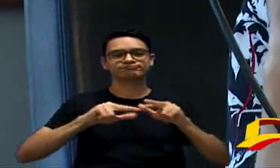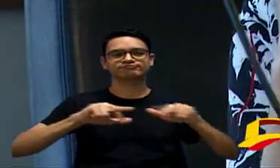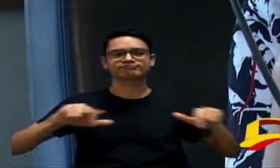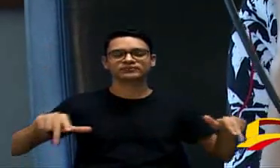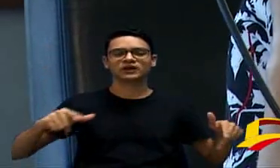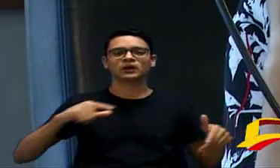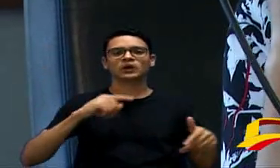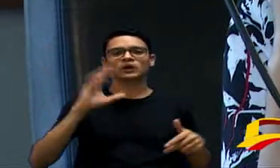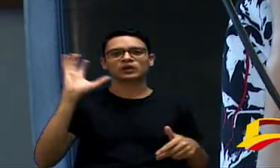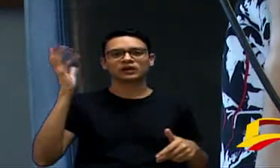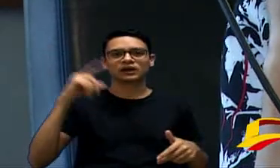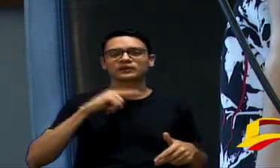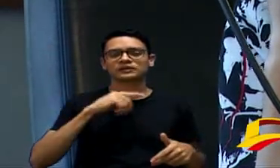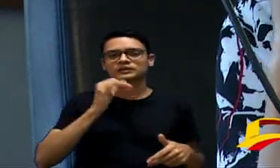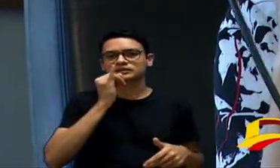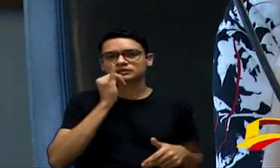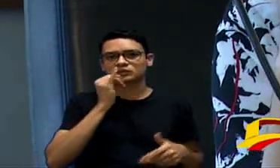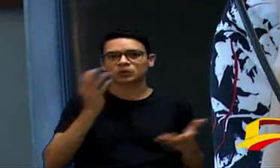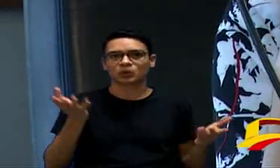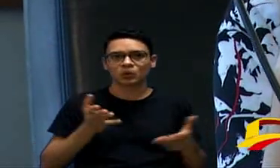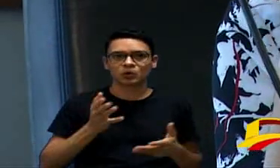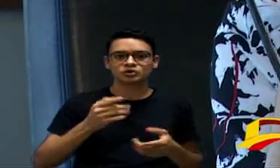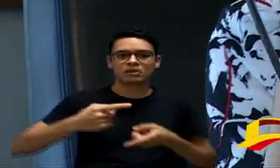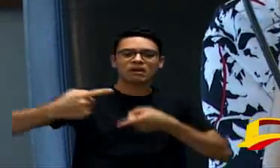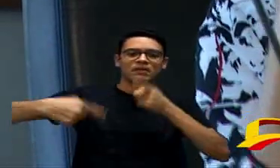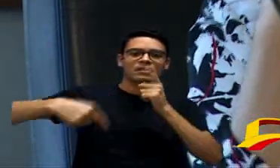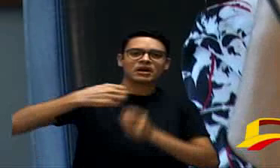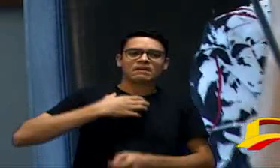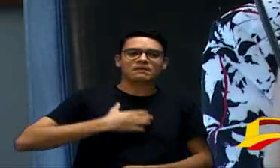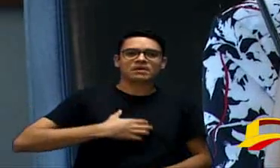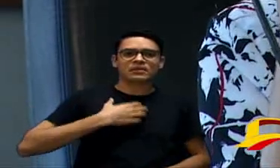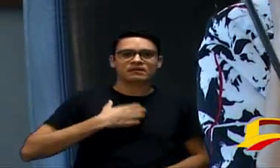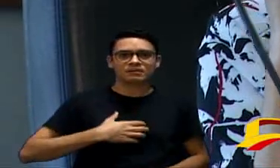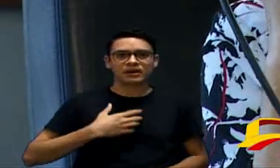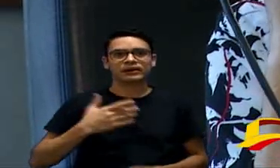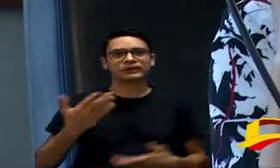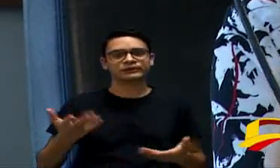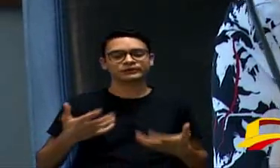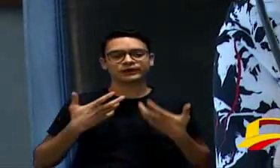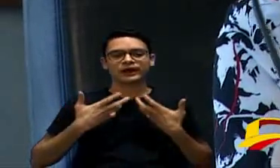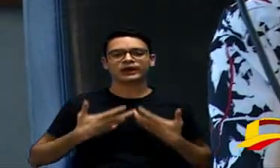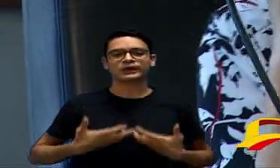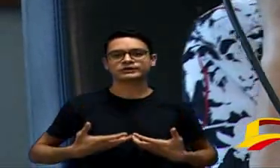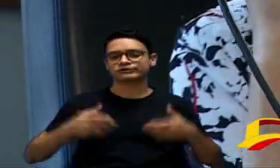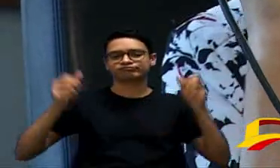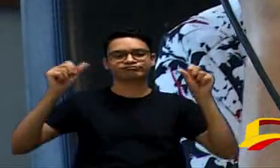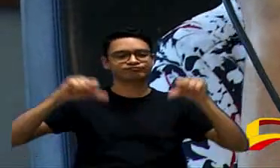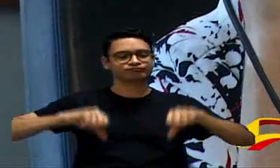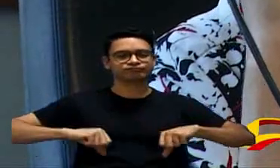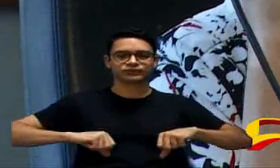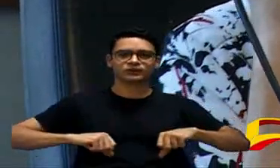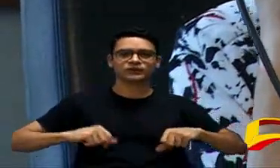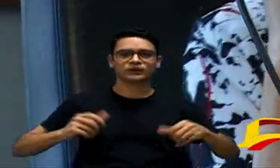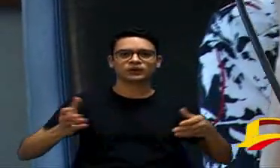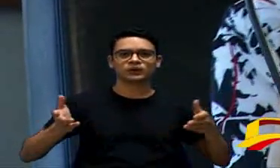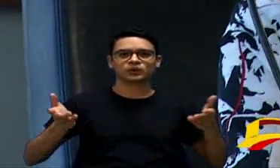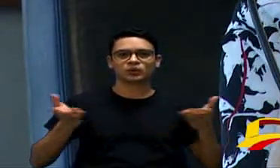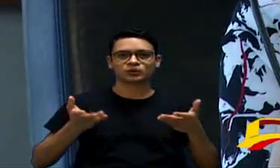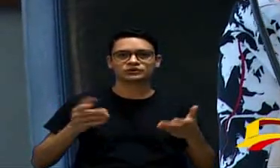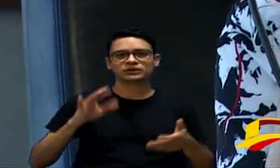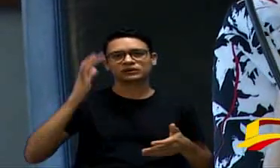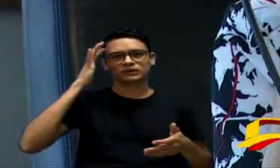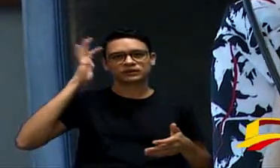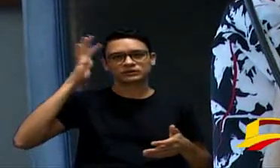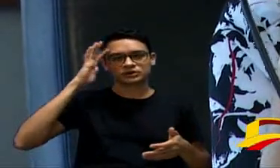nós hoje tivemos um debate aflorado, vamos sair daqui já mais cansados, né? Imagina se nós tivéssemos que entrar novamente